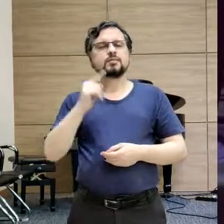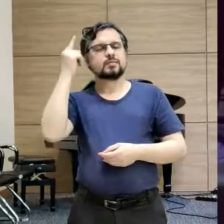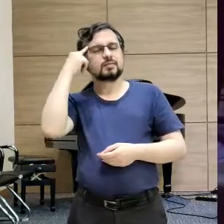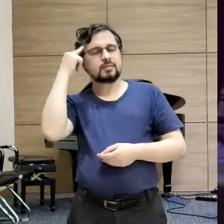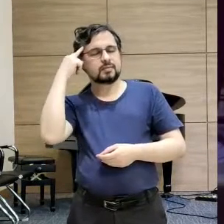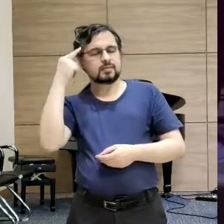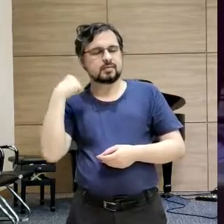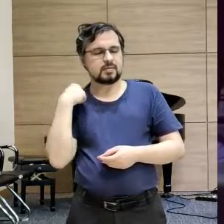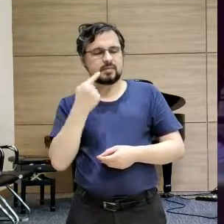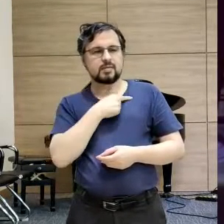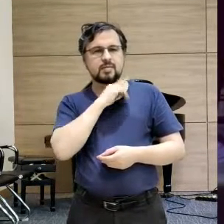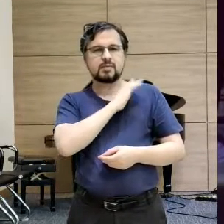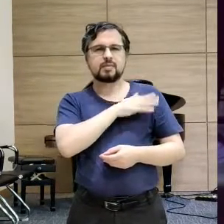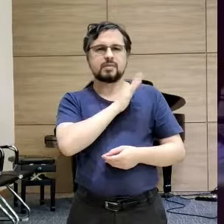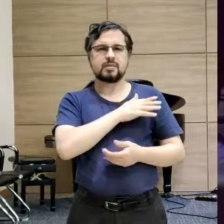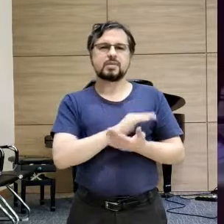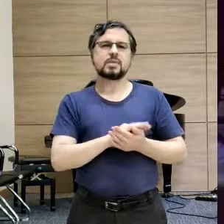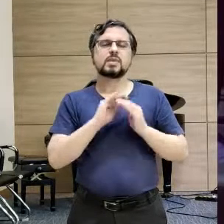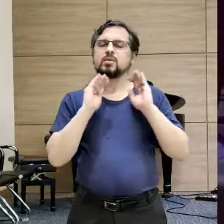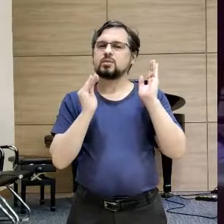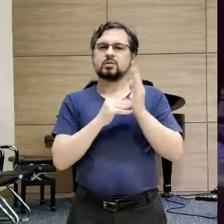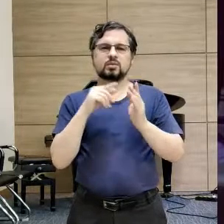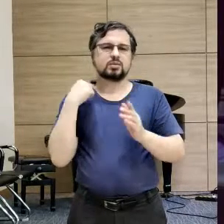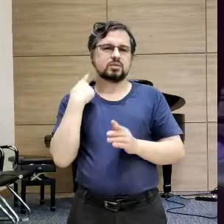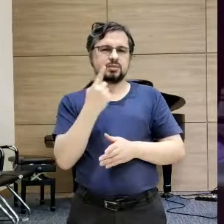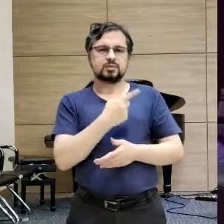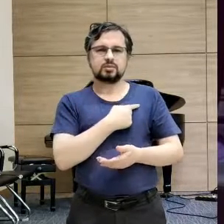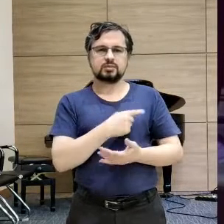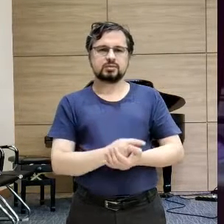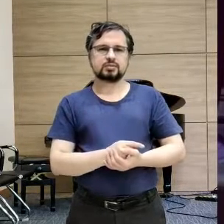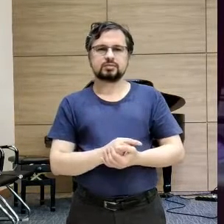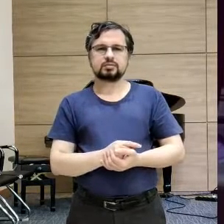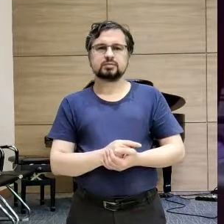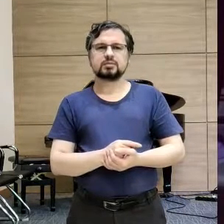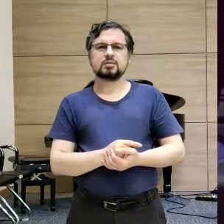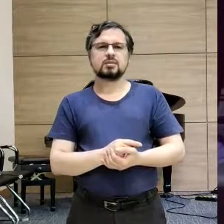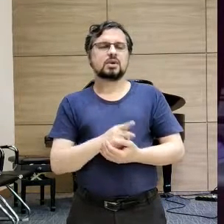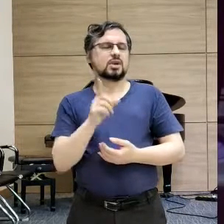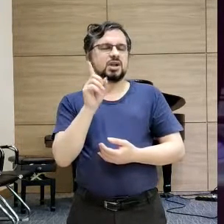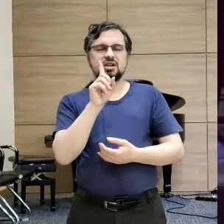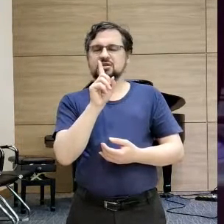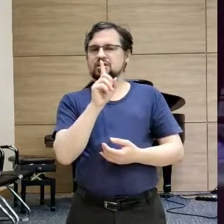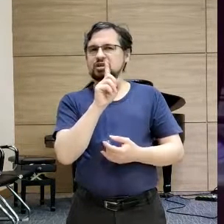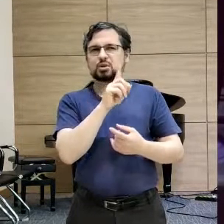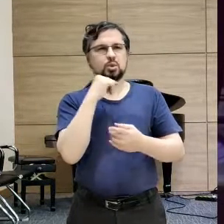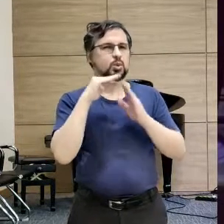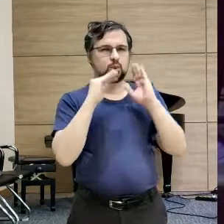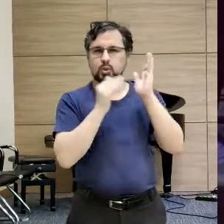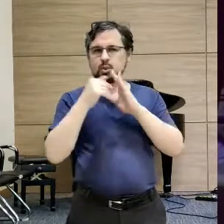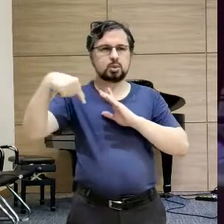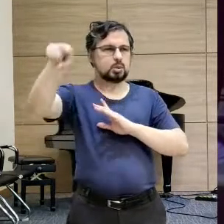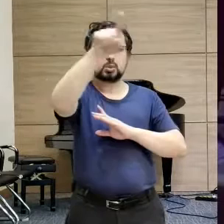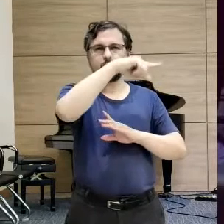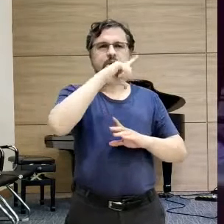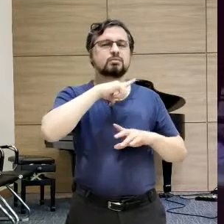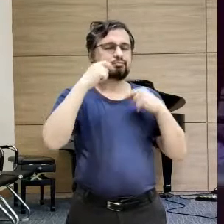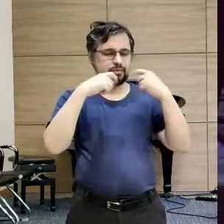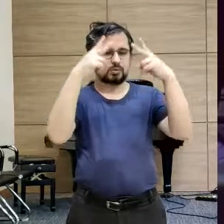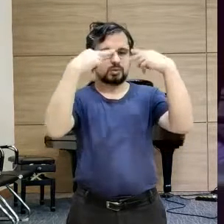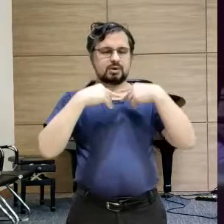nosso coração. Isso para todos. Não tem um que saia incólume aqui. Todos nós precisamos olhar para a nossa